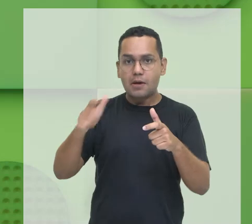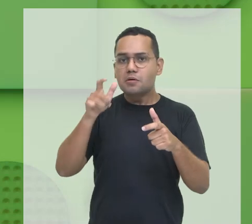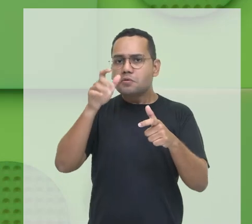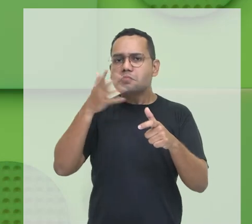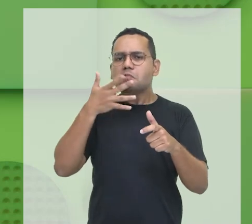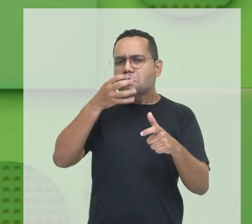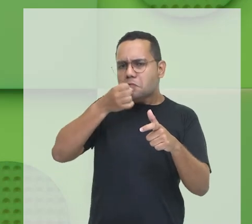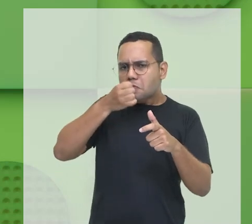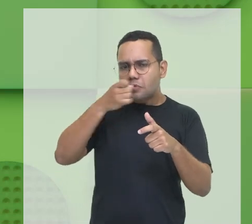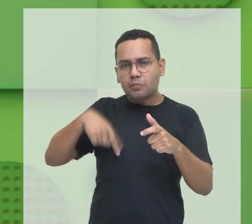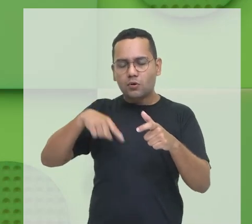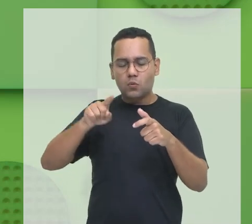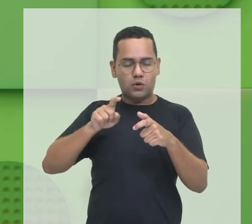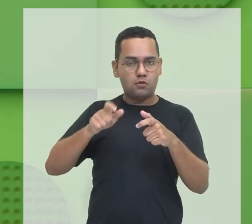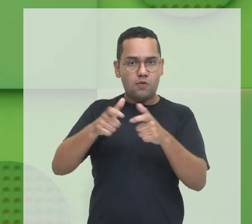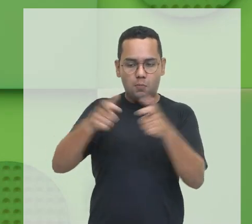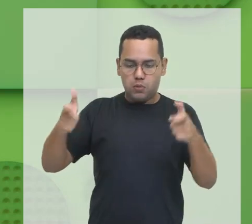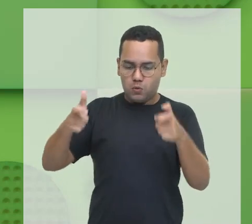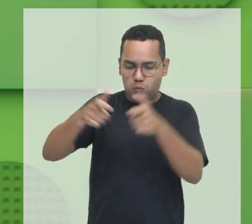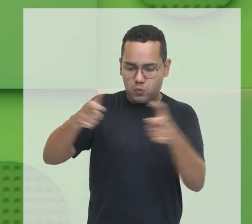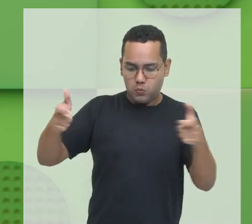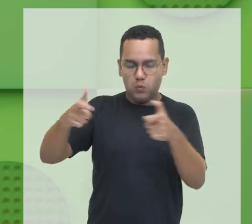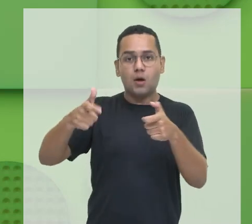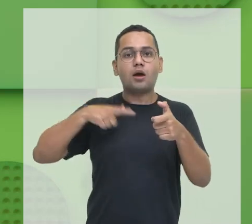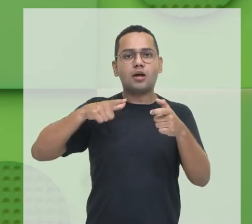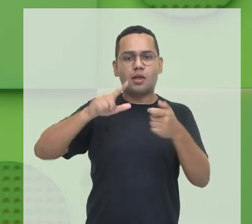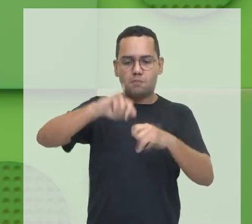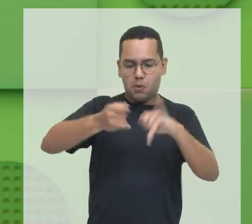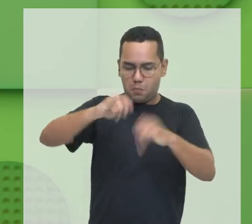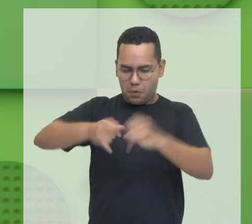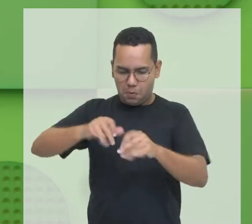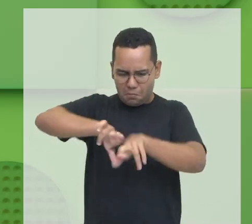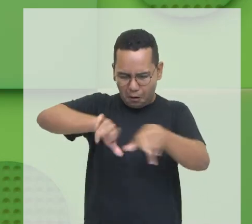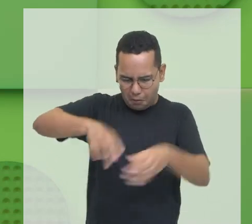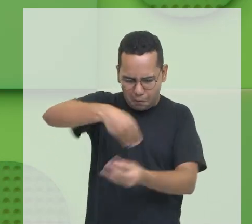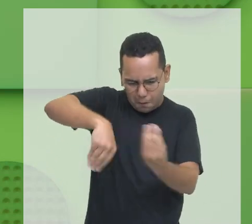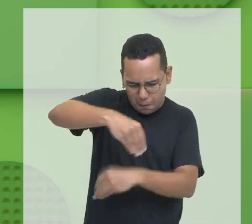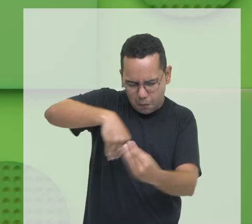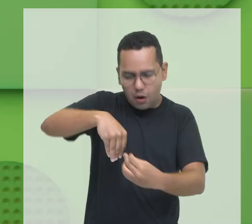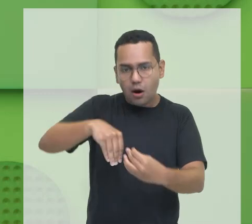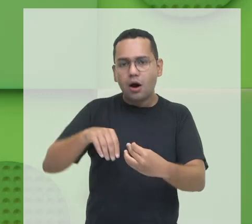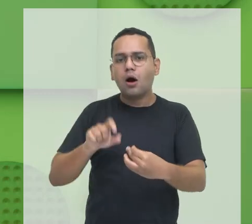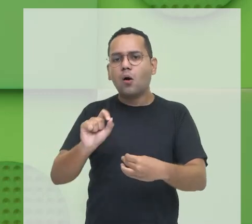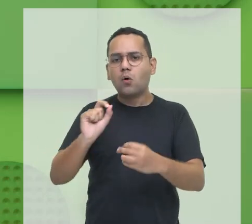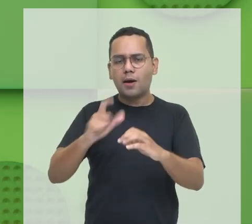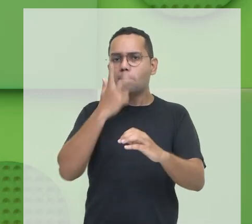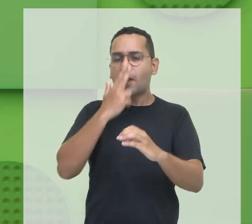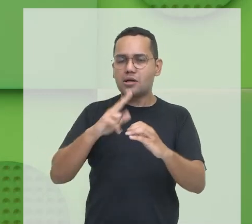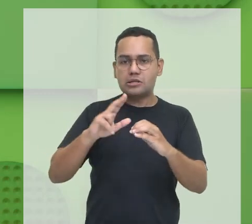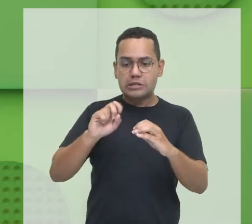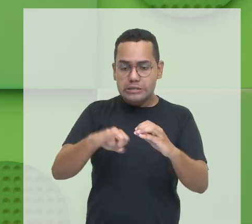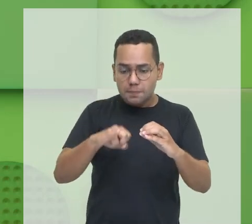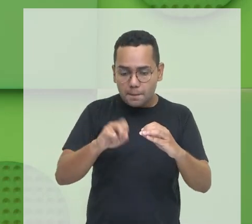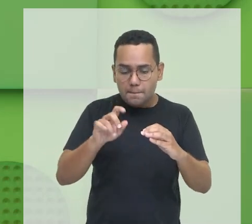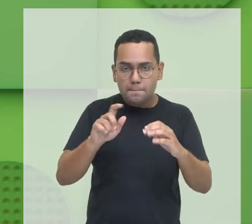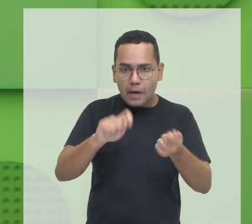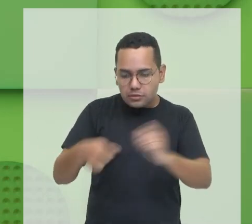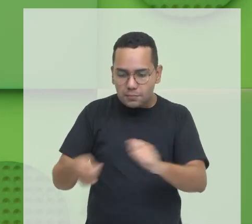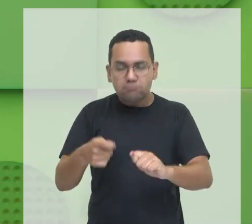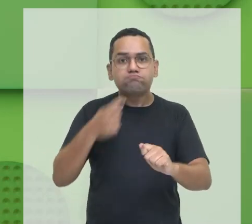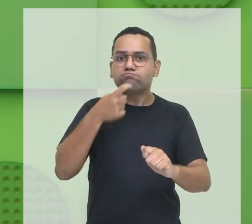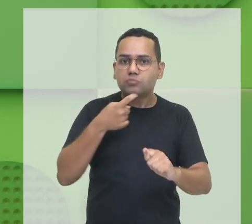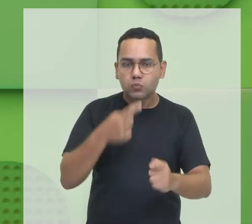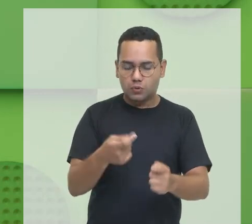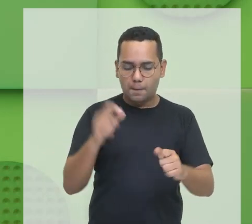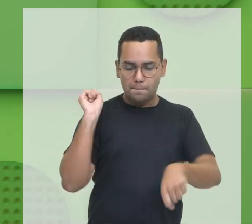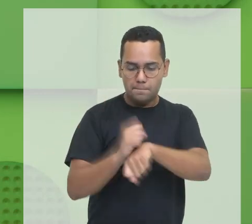para dentro de si mesma, e aí chega um momento que a fusão nuclear deixa de existir e a estrela ela colapsa, ela